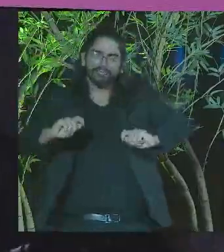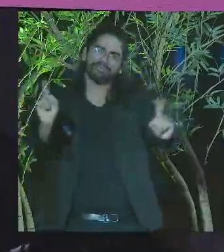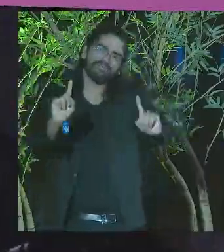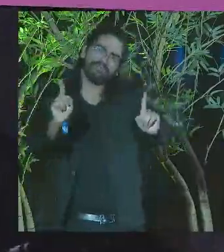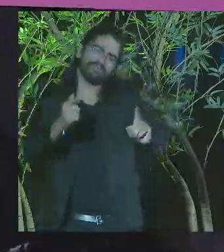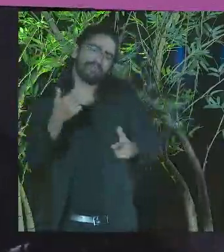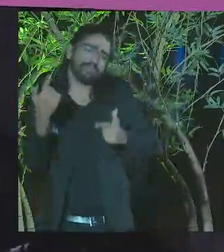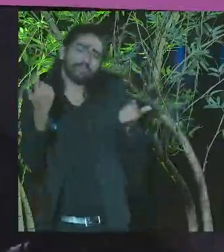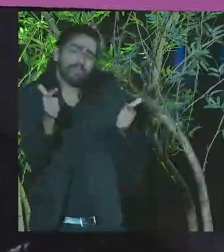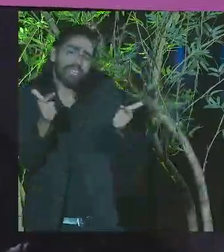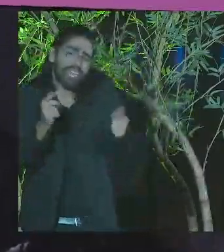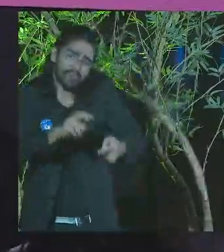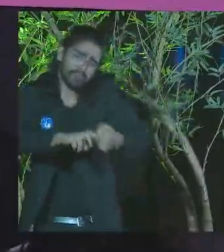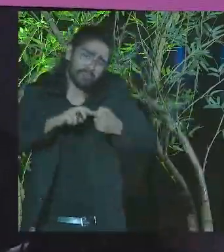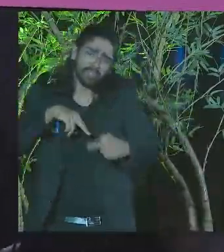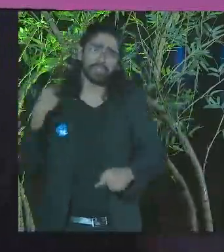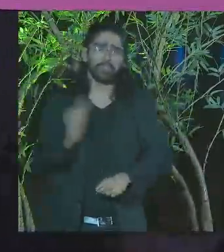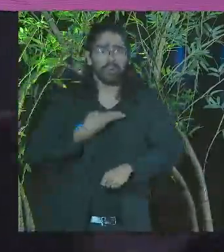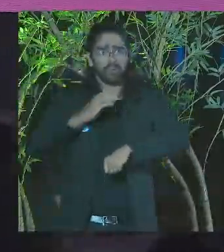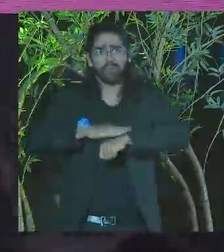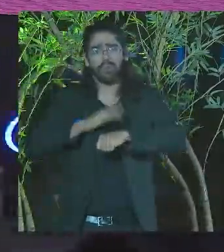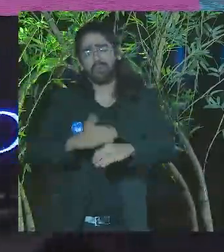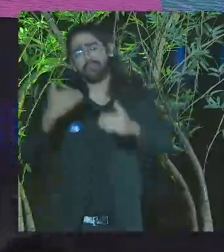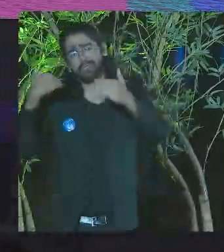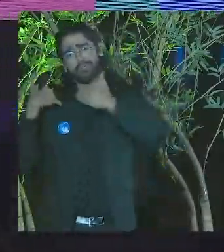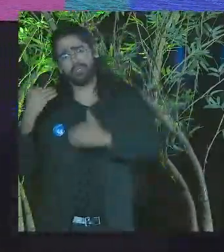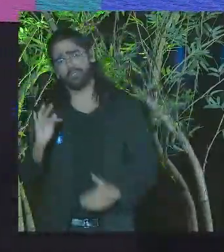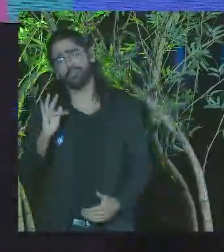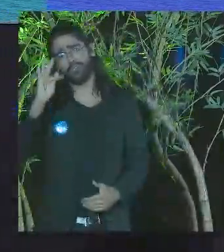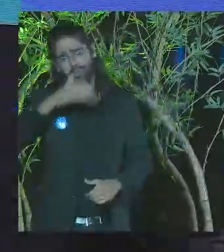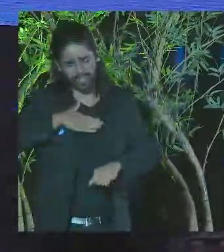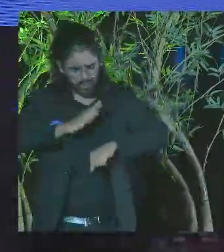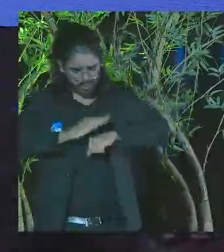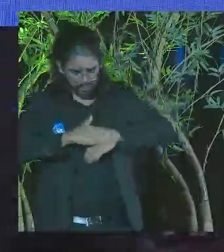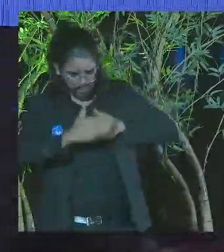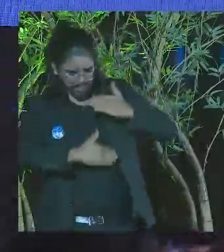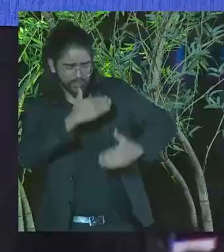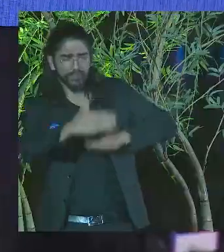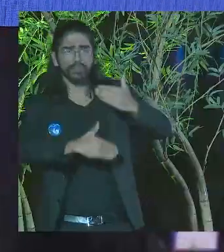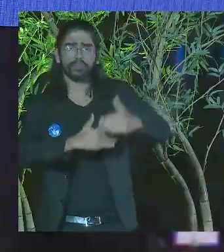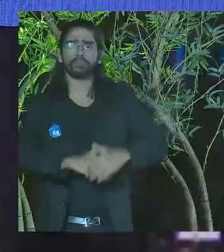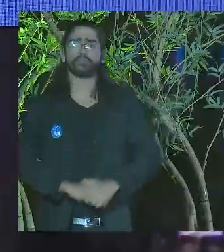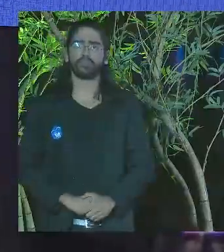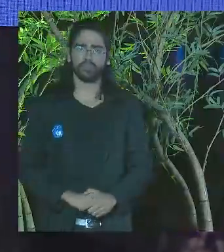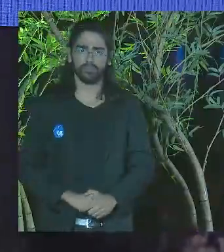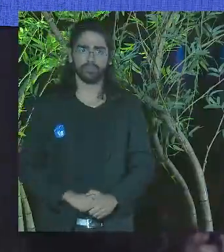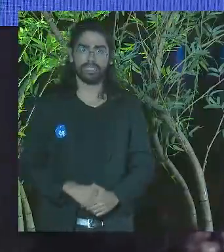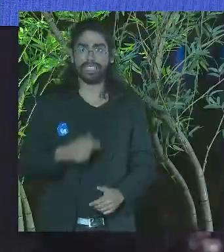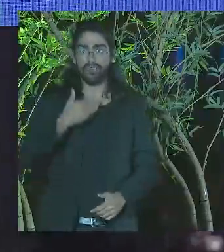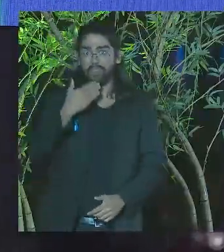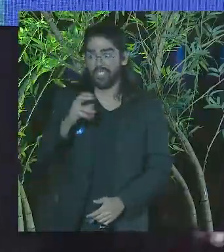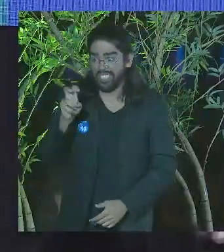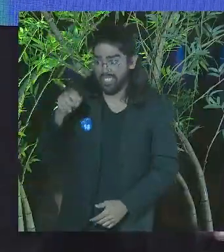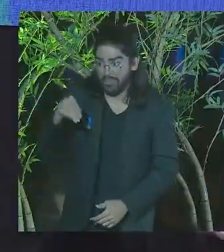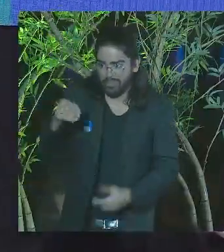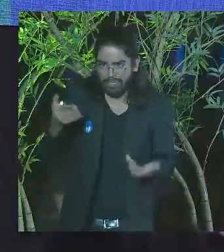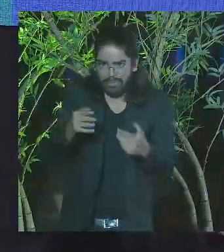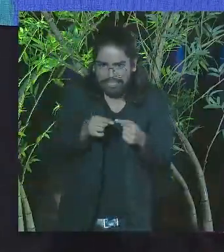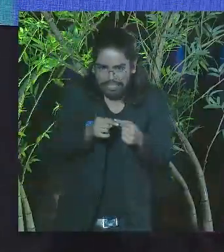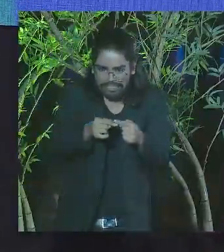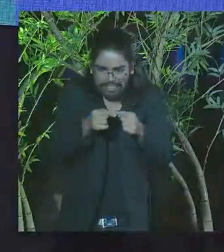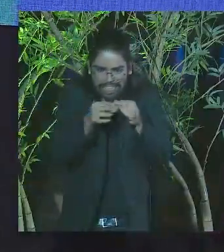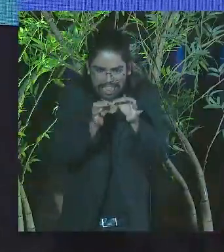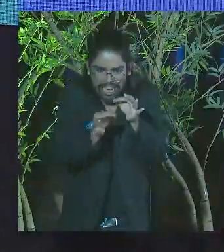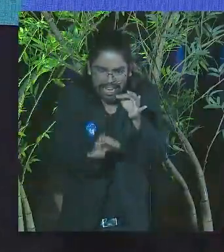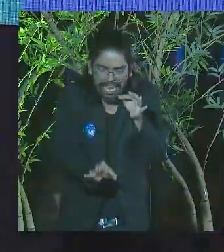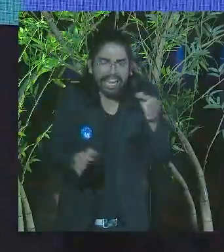pelo futuro que tão rapidamente a gente está criando? E aí, eu falei 5, já estou pegando um pouquinho mais, mas